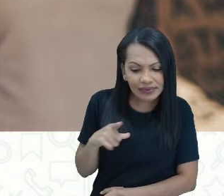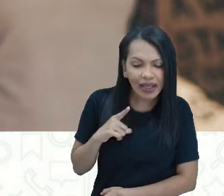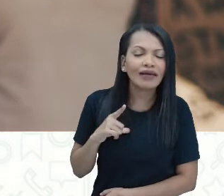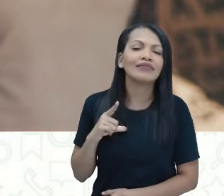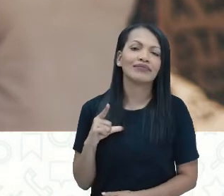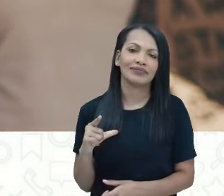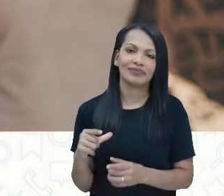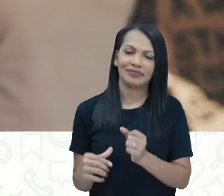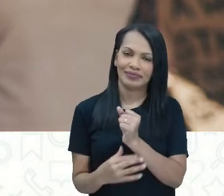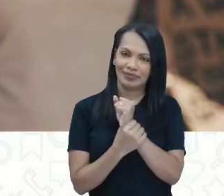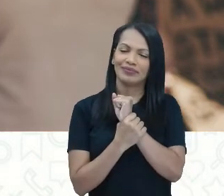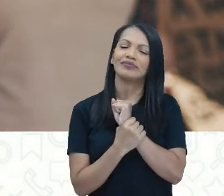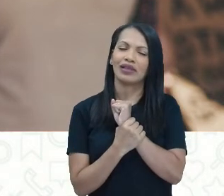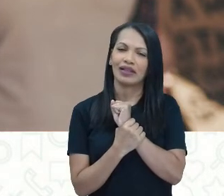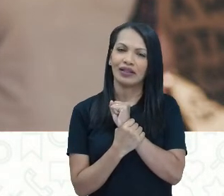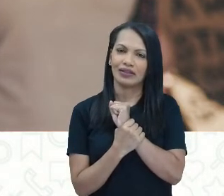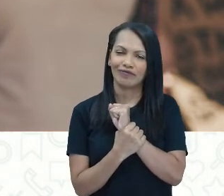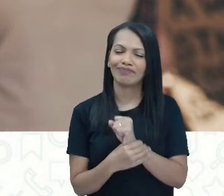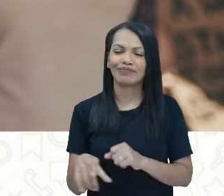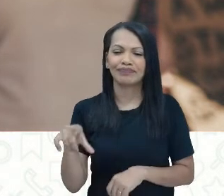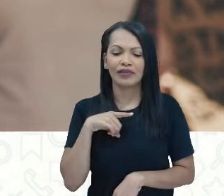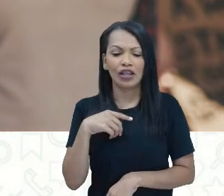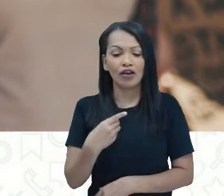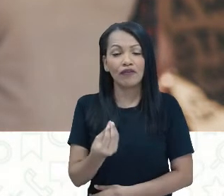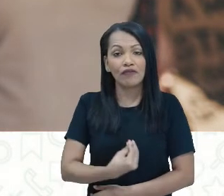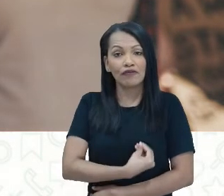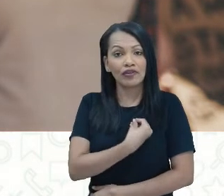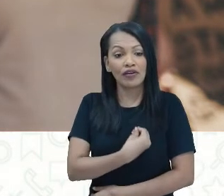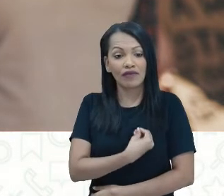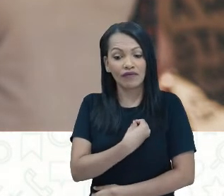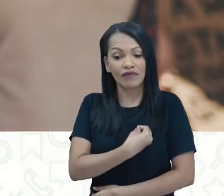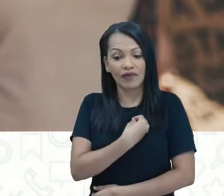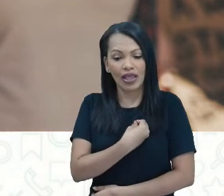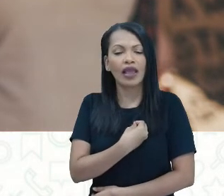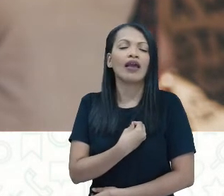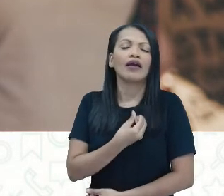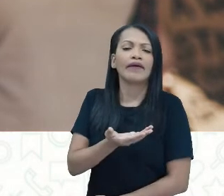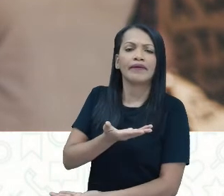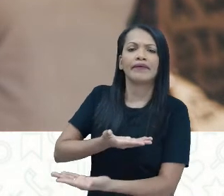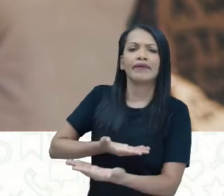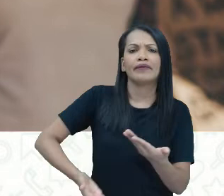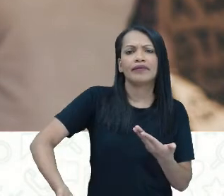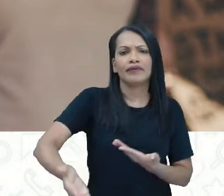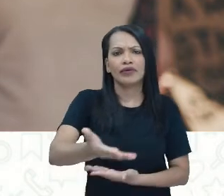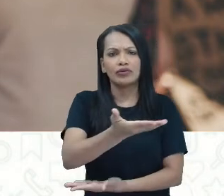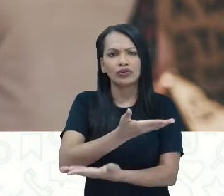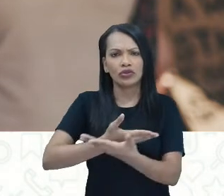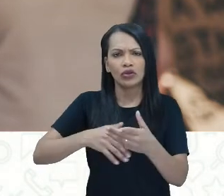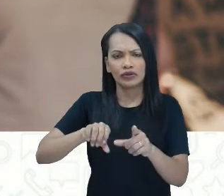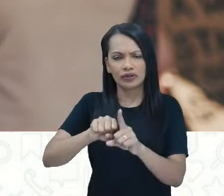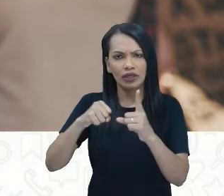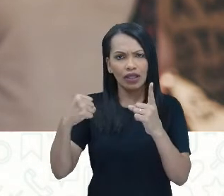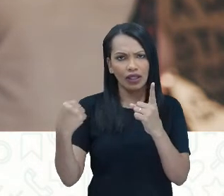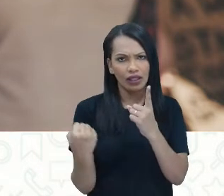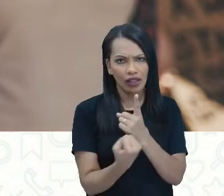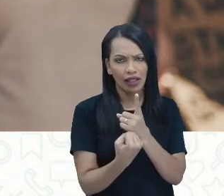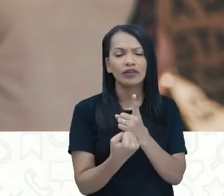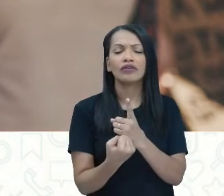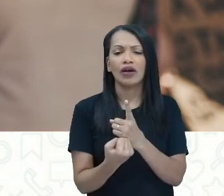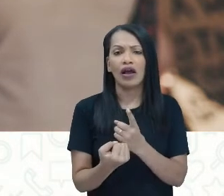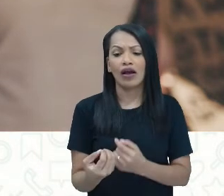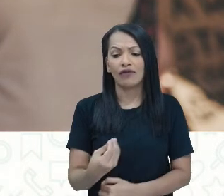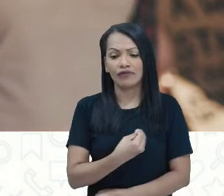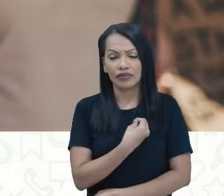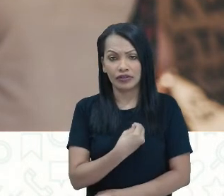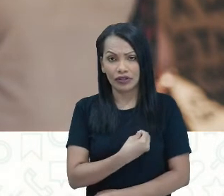bem comum, em comunidade, numa sociedade. Então, é necessário esses direitos à vida de uma comunidade